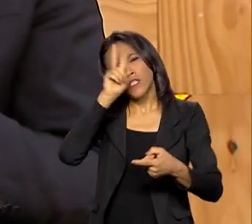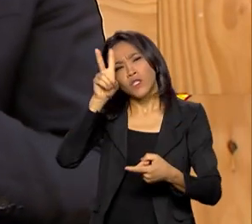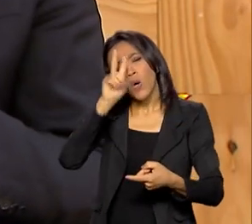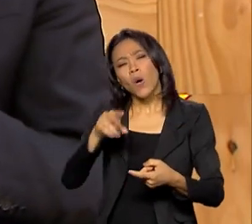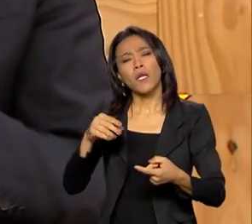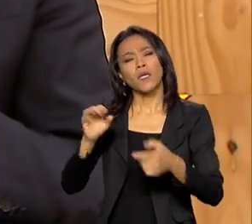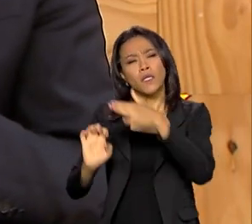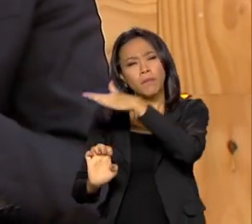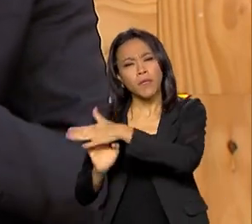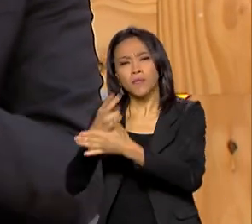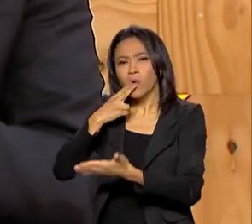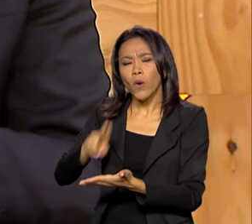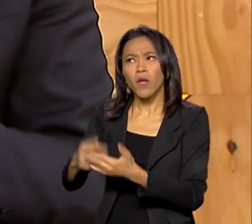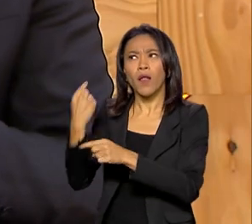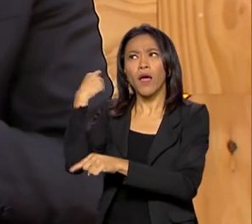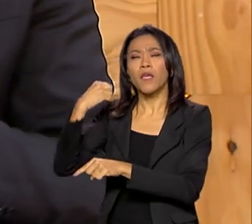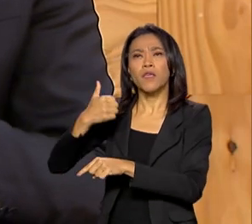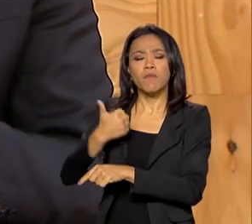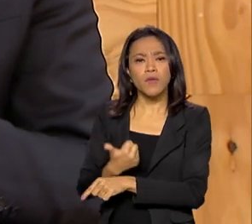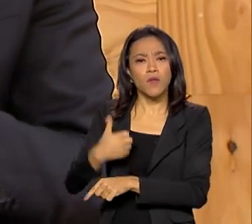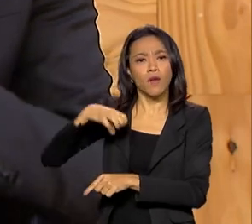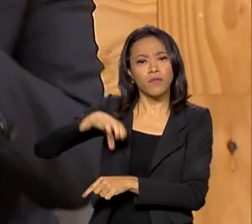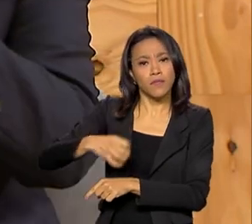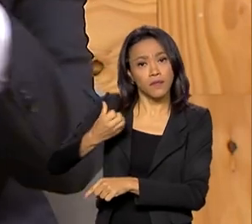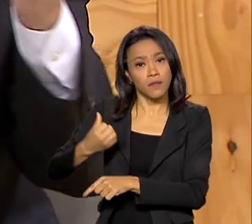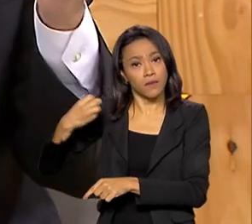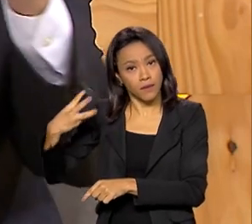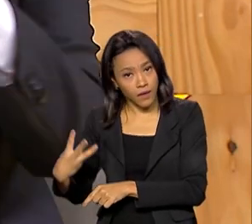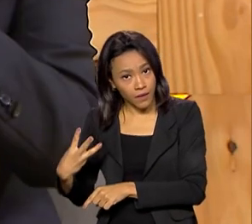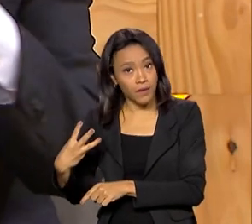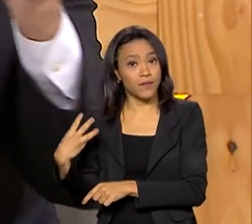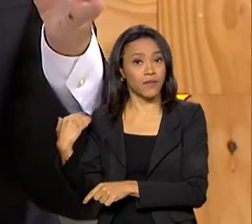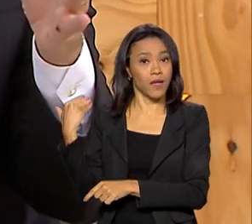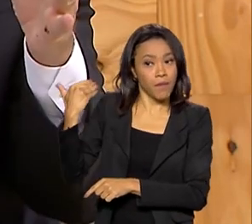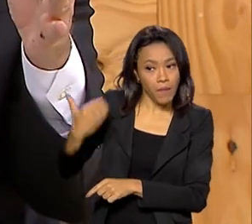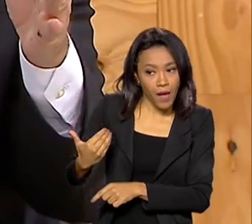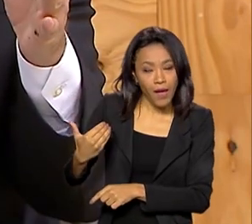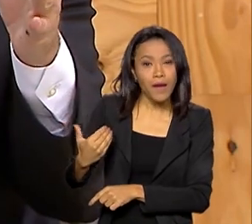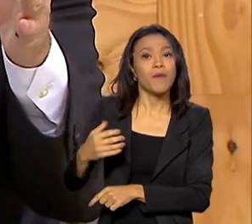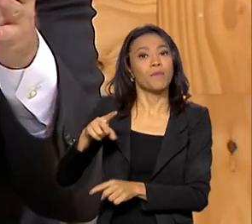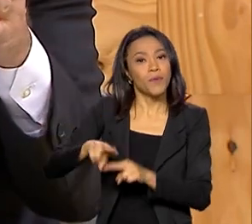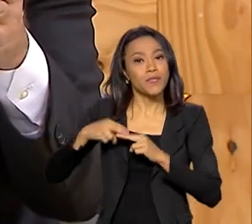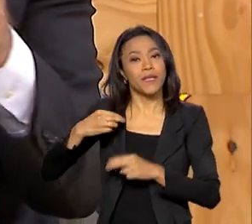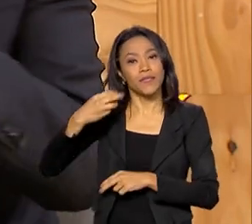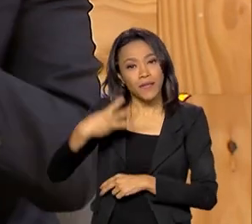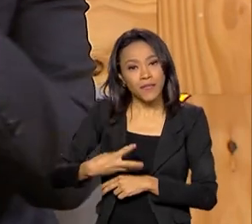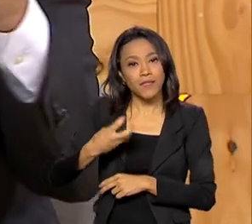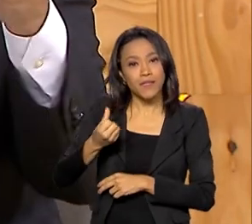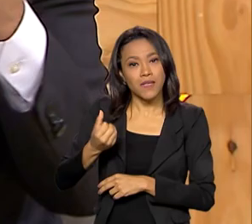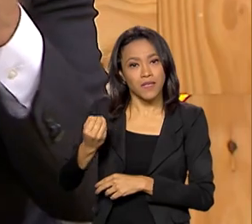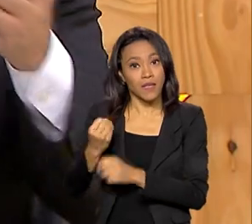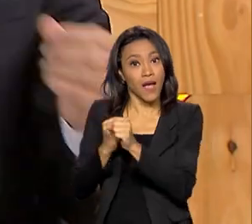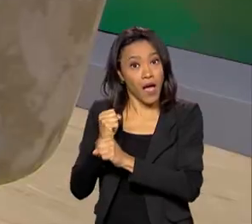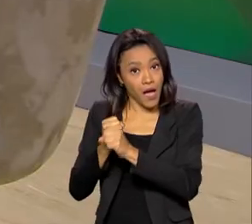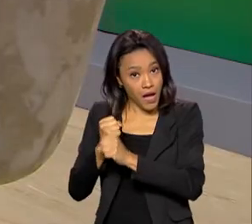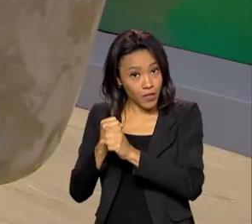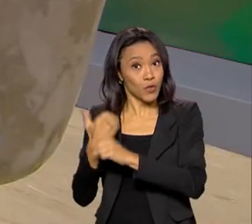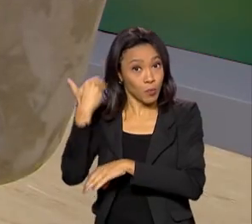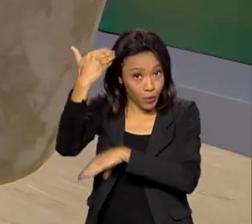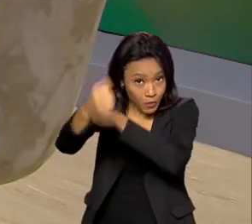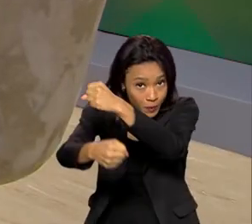lá em 1663 com o Correio Mor. É por isso que ele está completando 360 anos o ano que vem, até bom para a